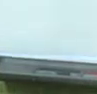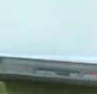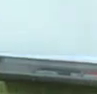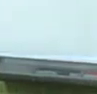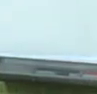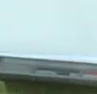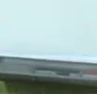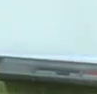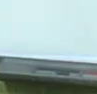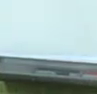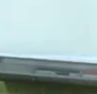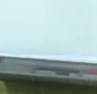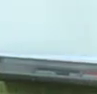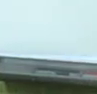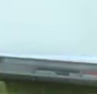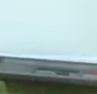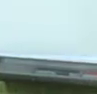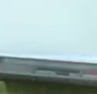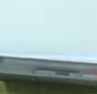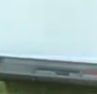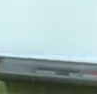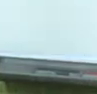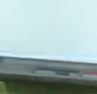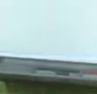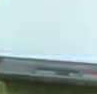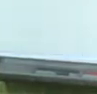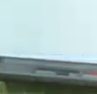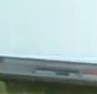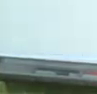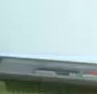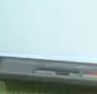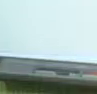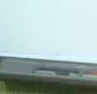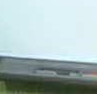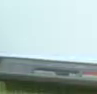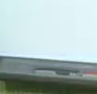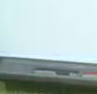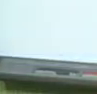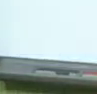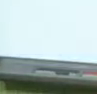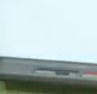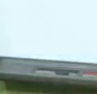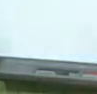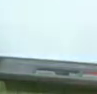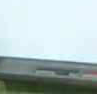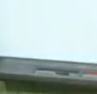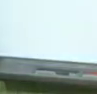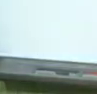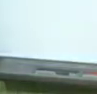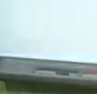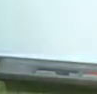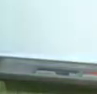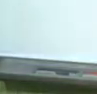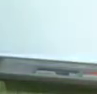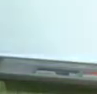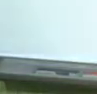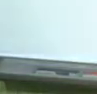nosso conteúdo da disciplina é relativamente grande. Então vamos tentar fazer uma síntese